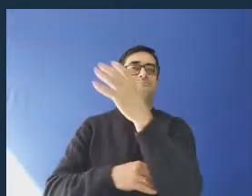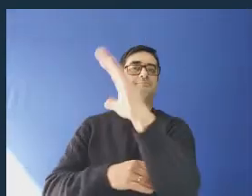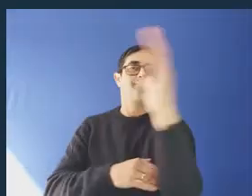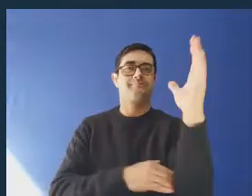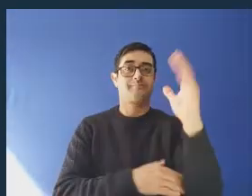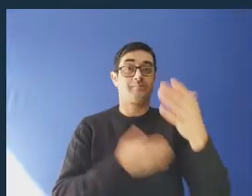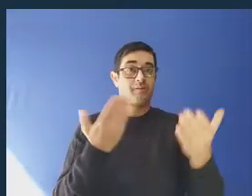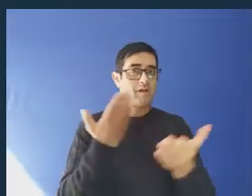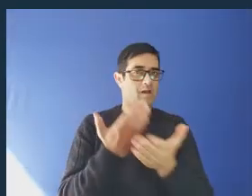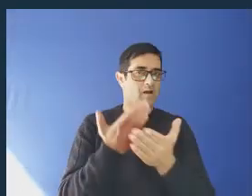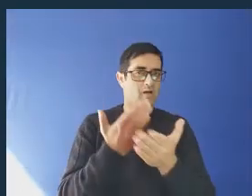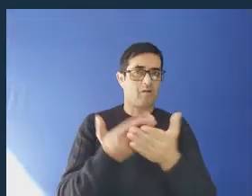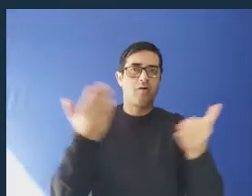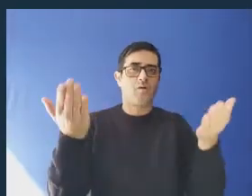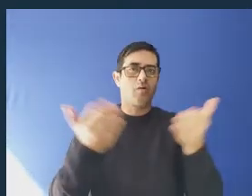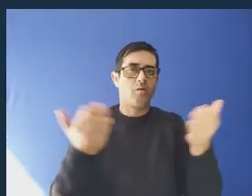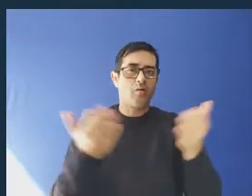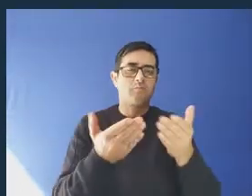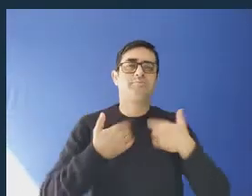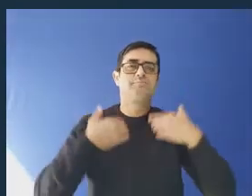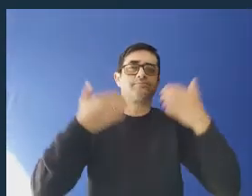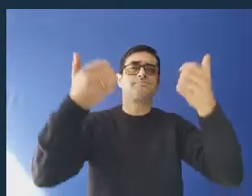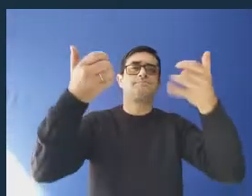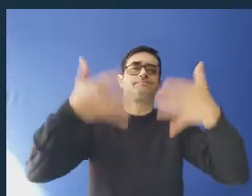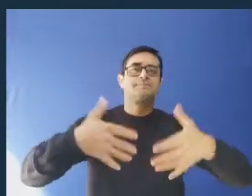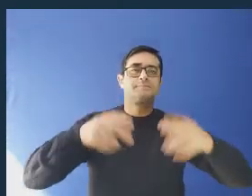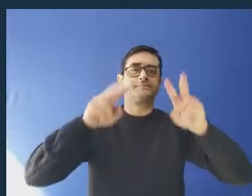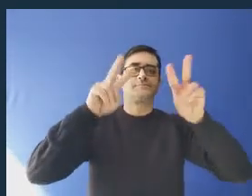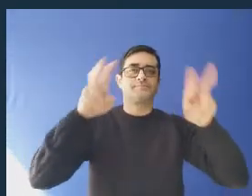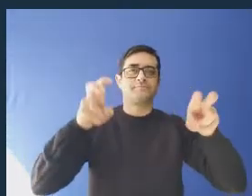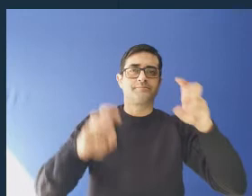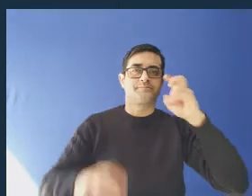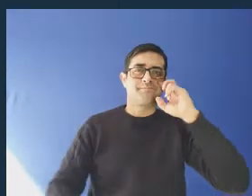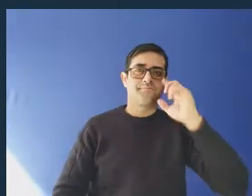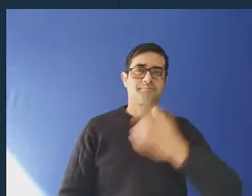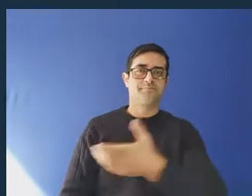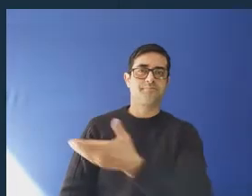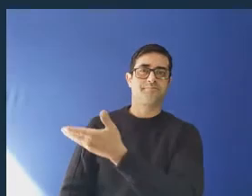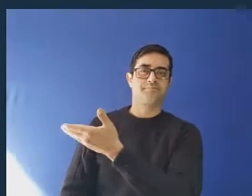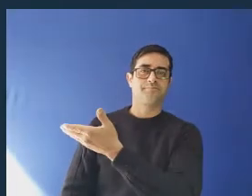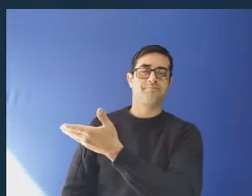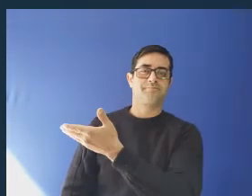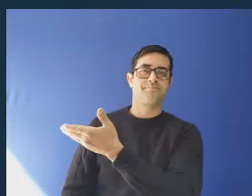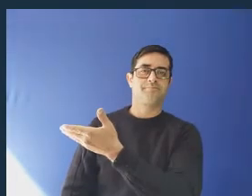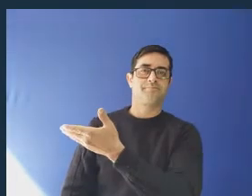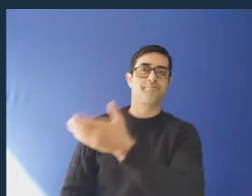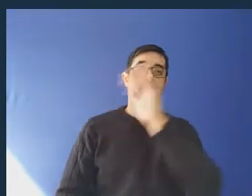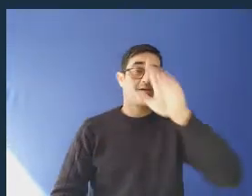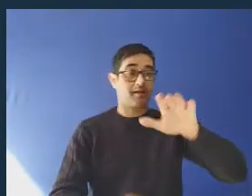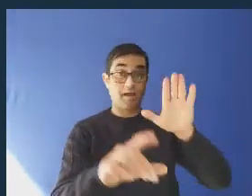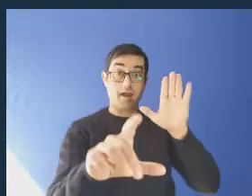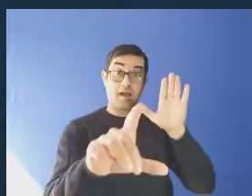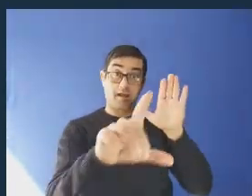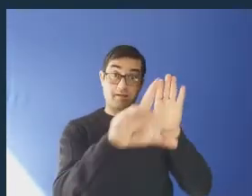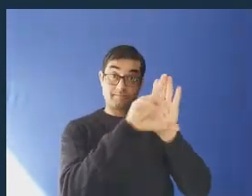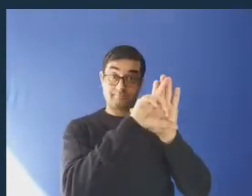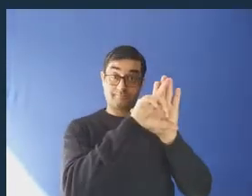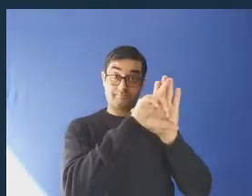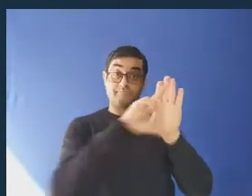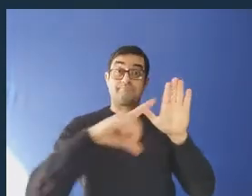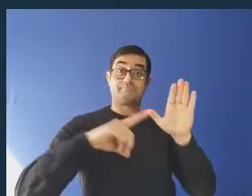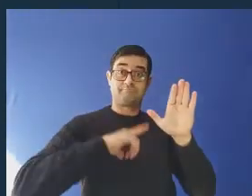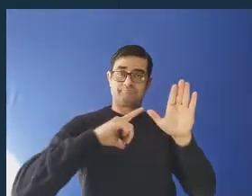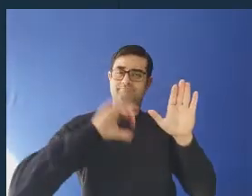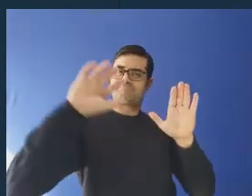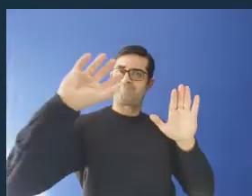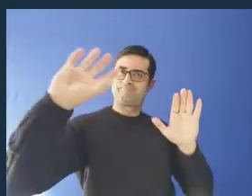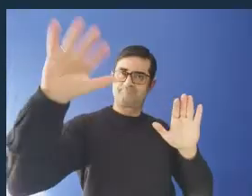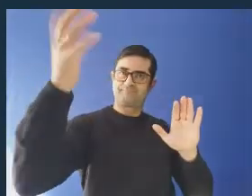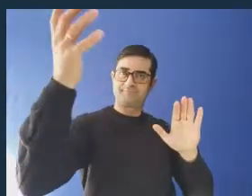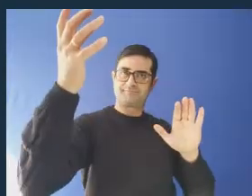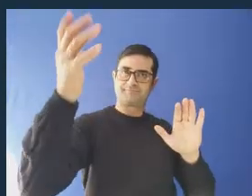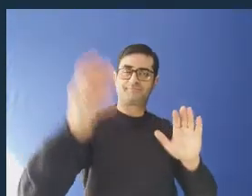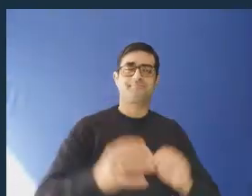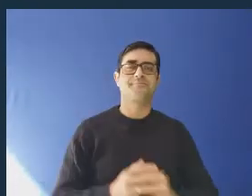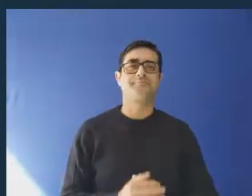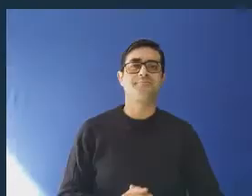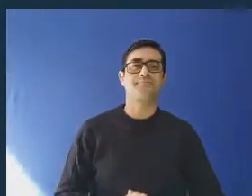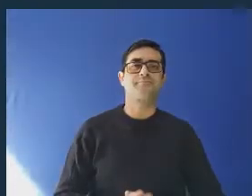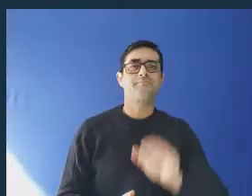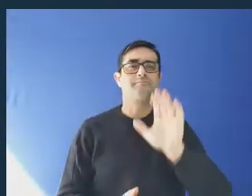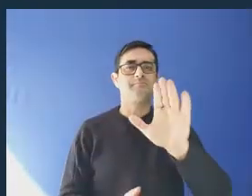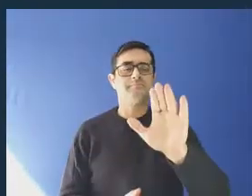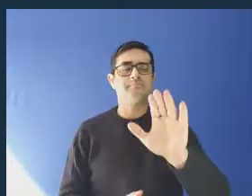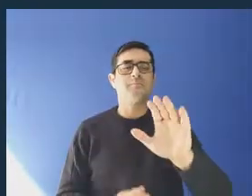Bem-vindos de volta à disciplina de Ciências do Ambiente. Na aula de hoje, nós falaremos de conservação de massa e energia, as leis que